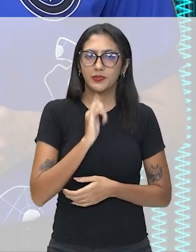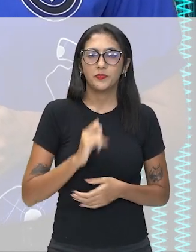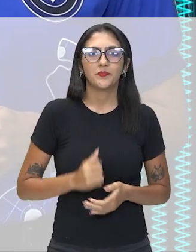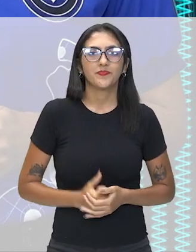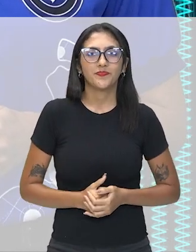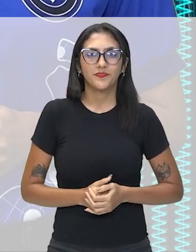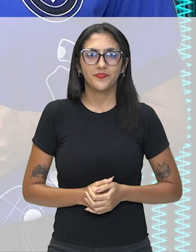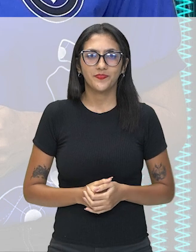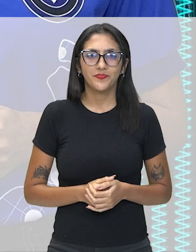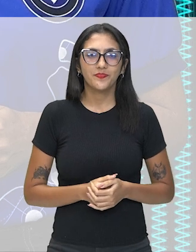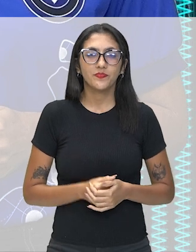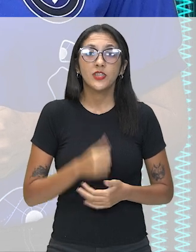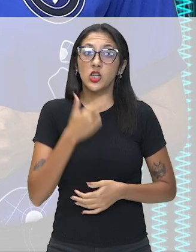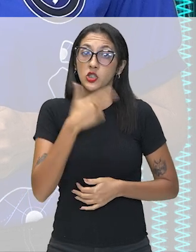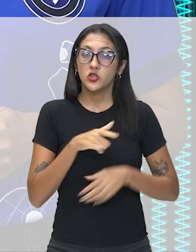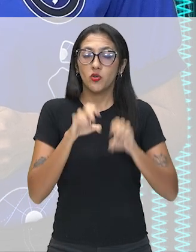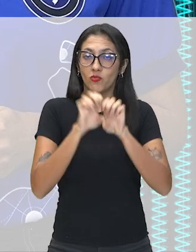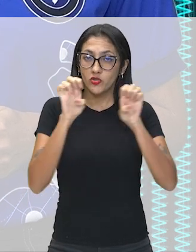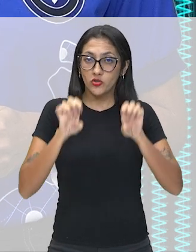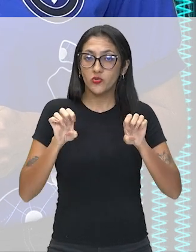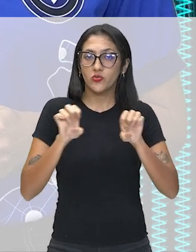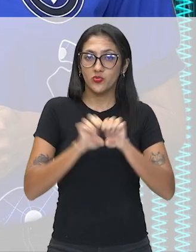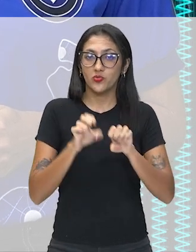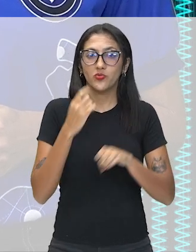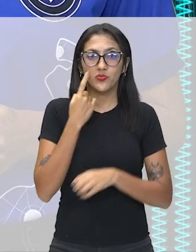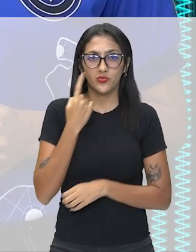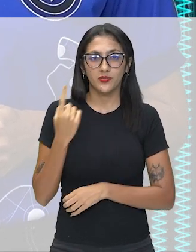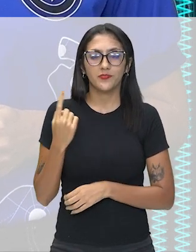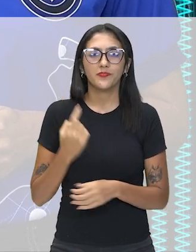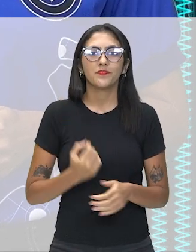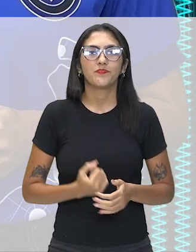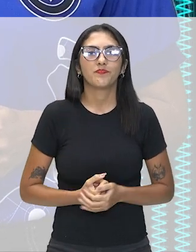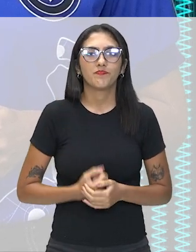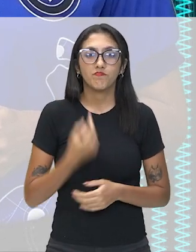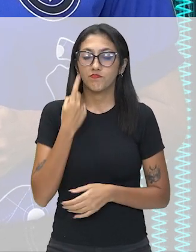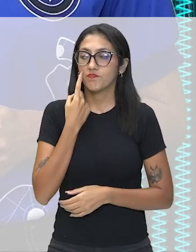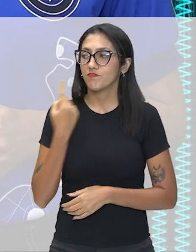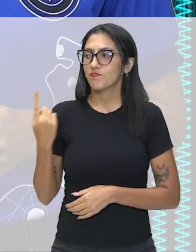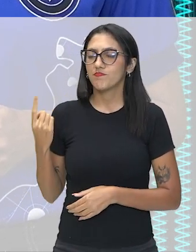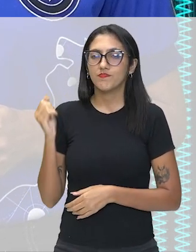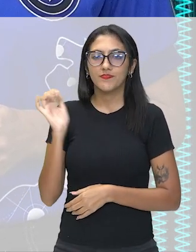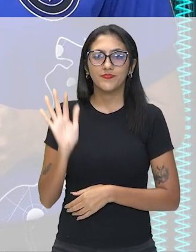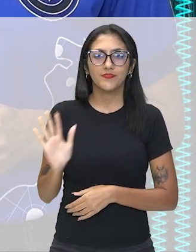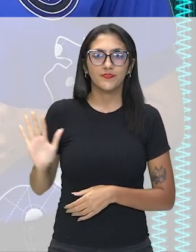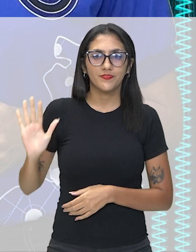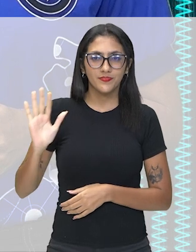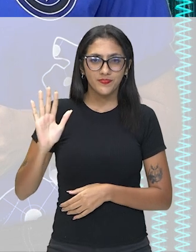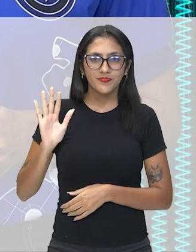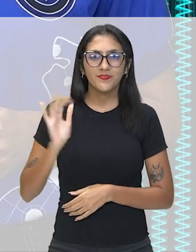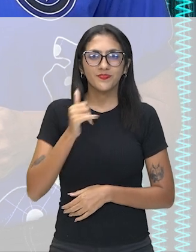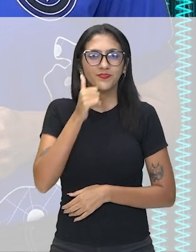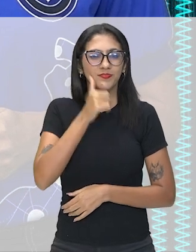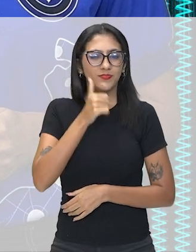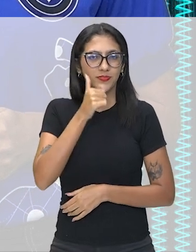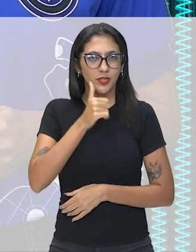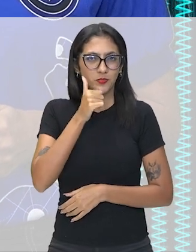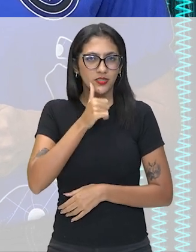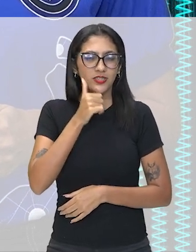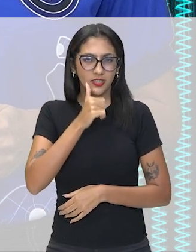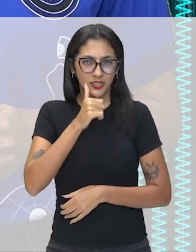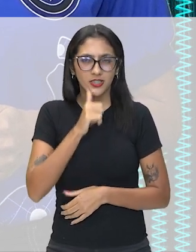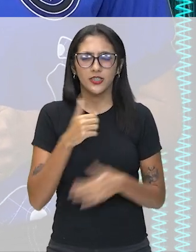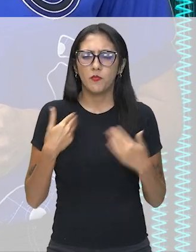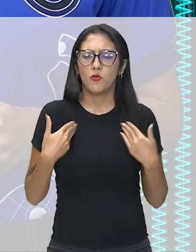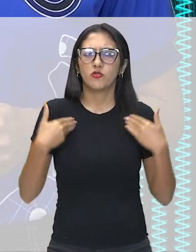Então, nossa ordem novamente, can, subject e o verb, não é? Aqui você observa aqui essa imagem dessa garotinha, né? Toda cheia na